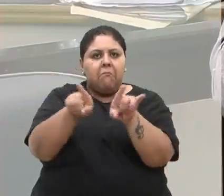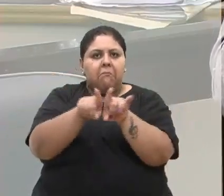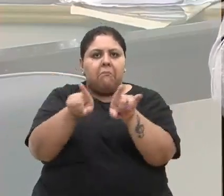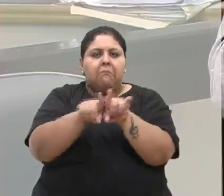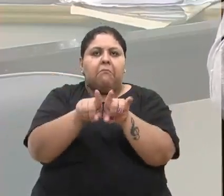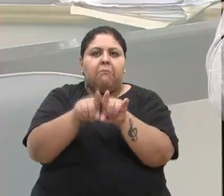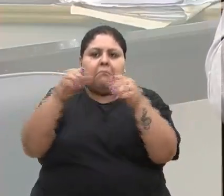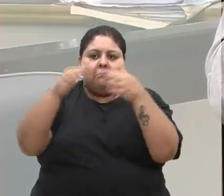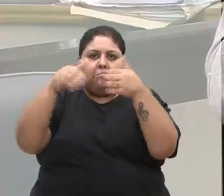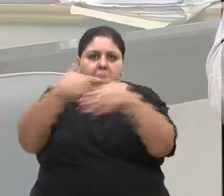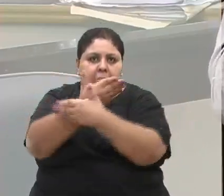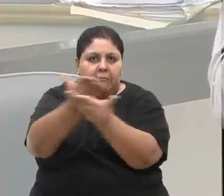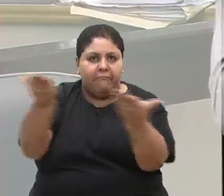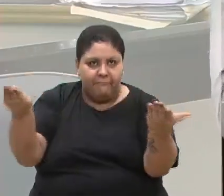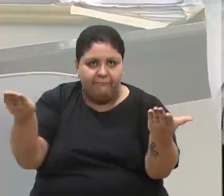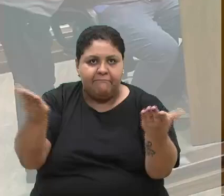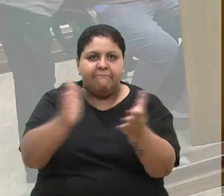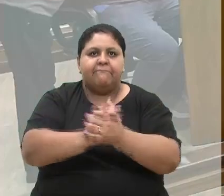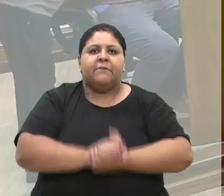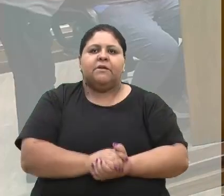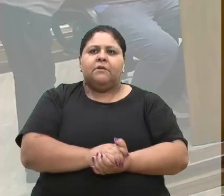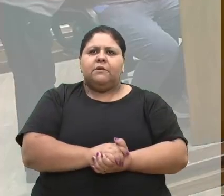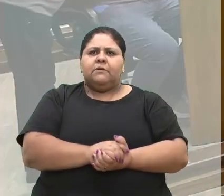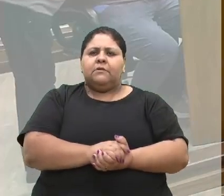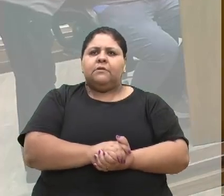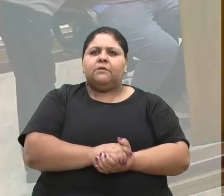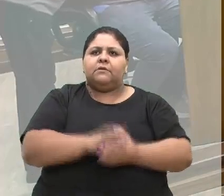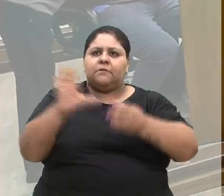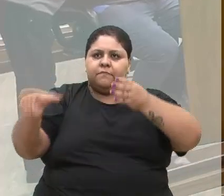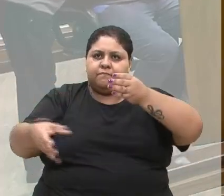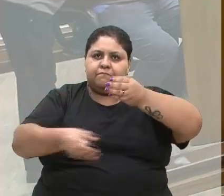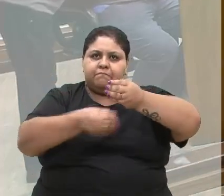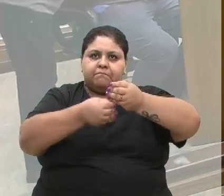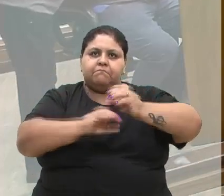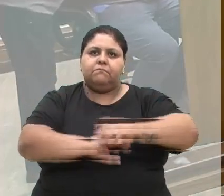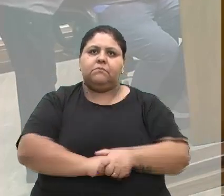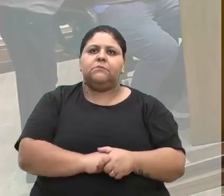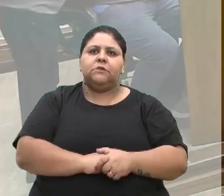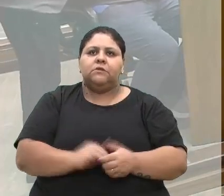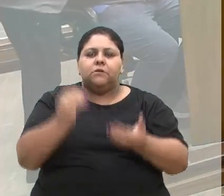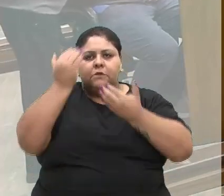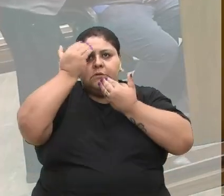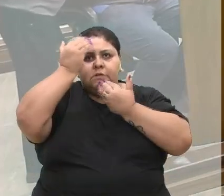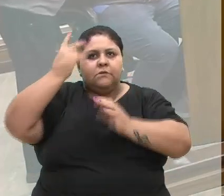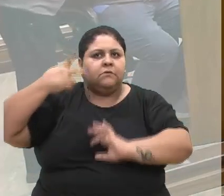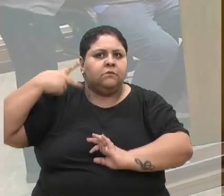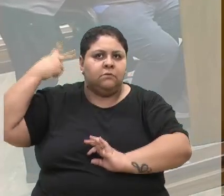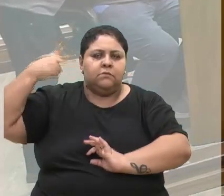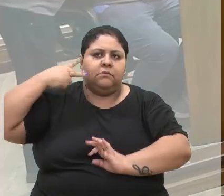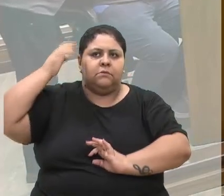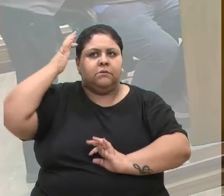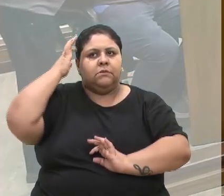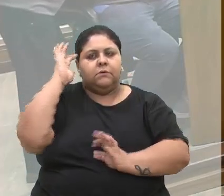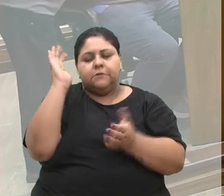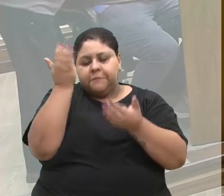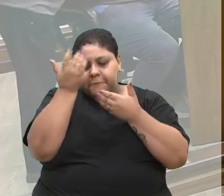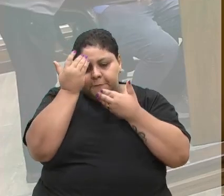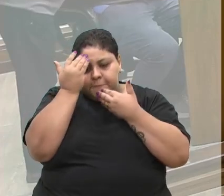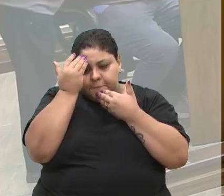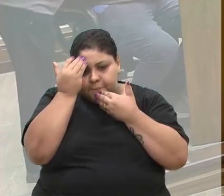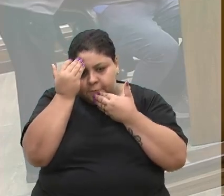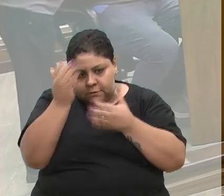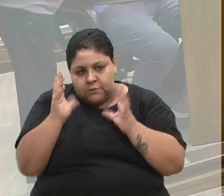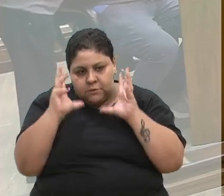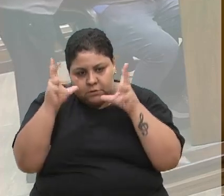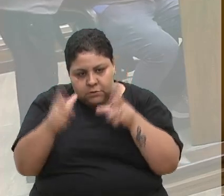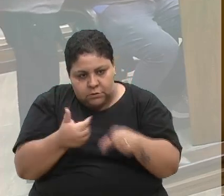estarei às suas ordens. Uma parte, vereadora. Tem a parte. Obrigado, vereador. Saudar a todos os